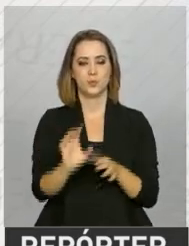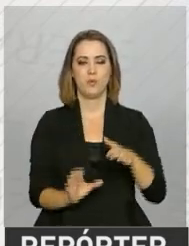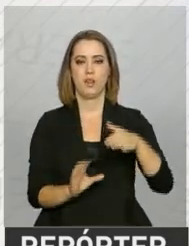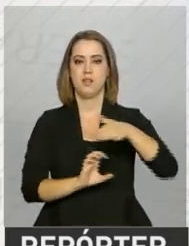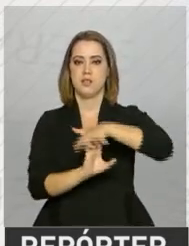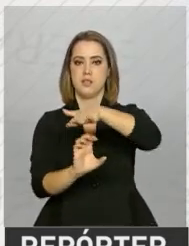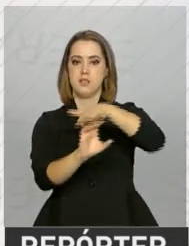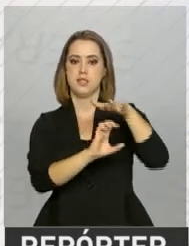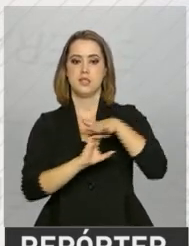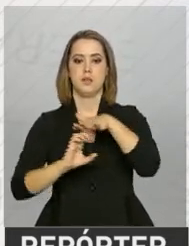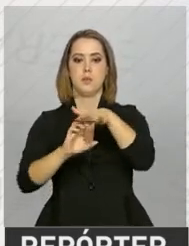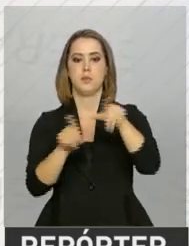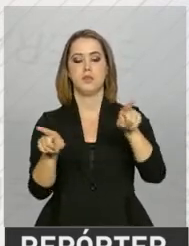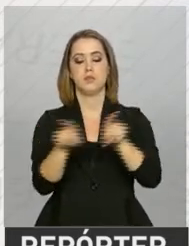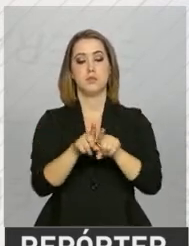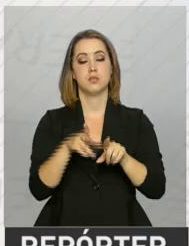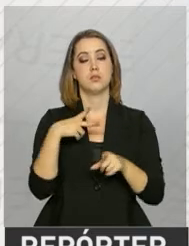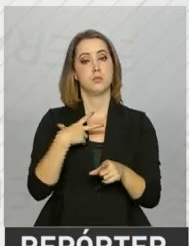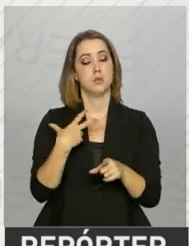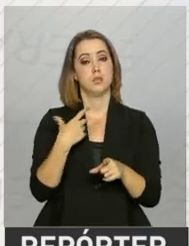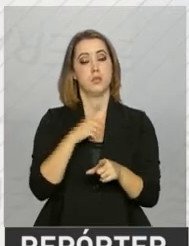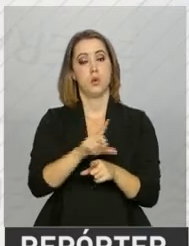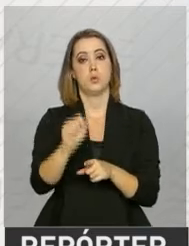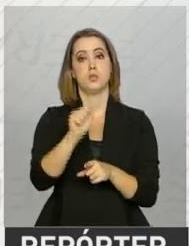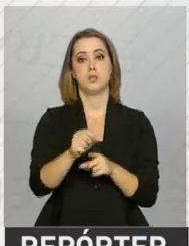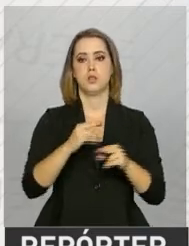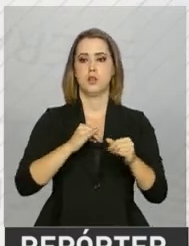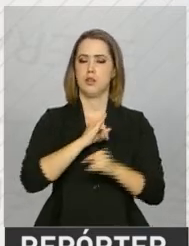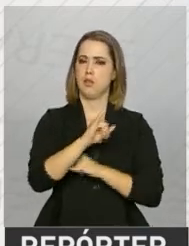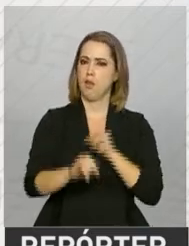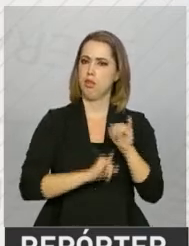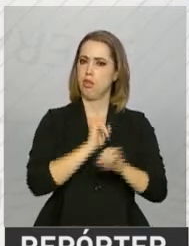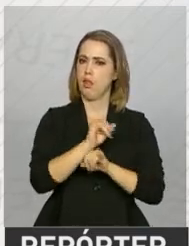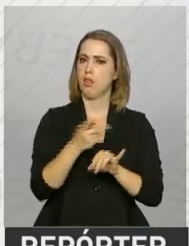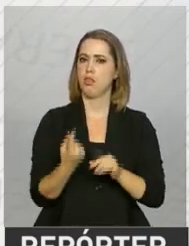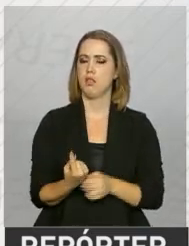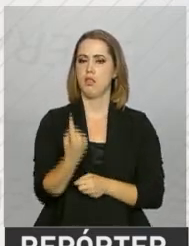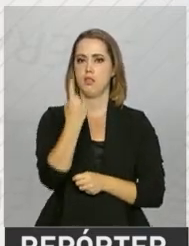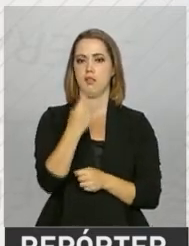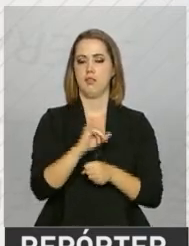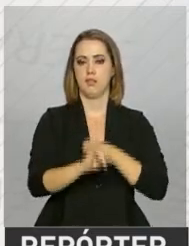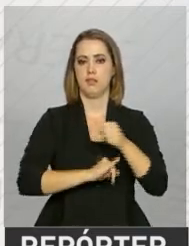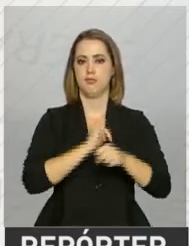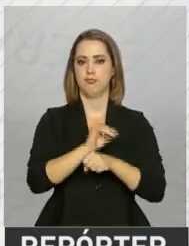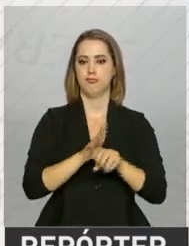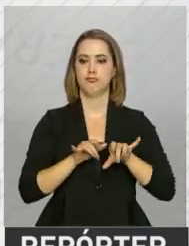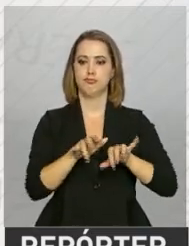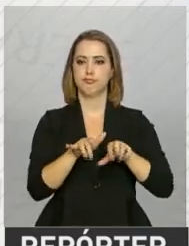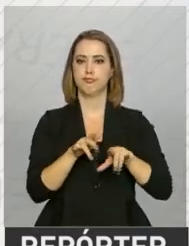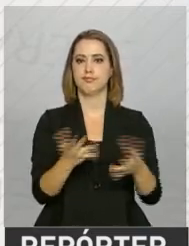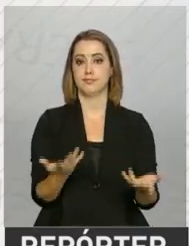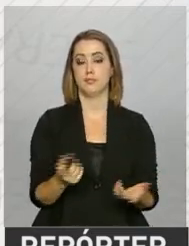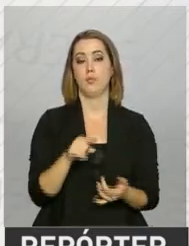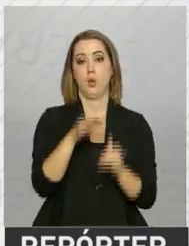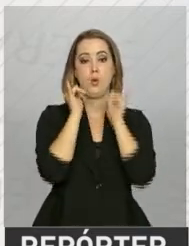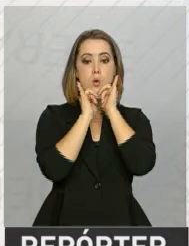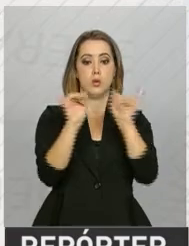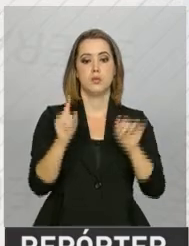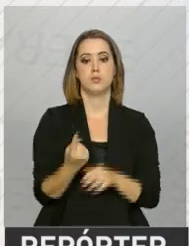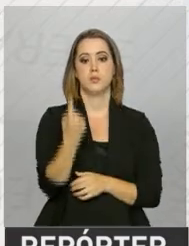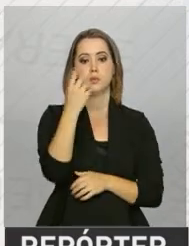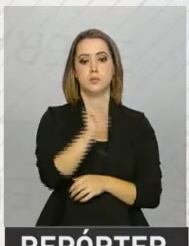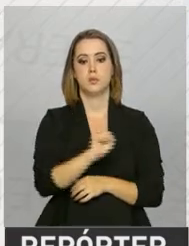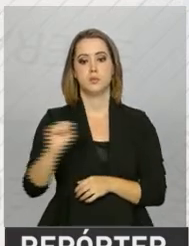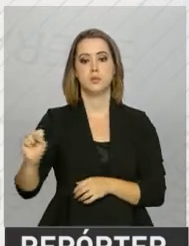e médio empreendedor vai ganhar um portal de relacionamento exclusivo na internet o lançamento está previsto para o primeiro